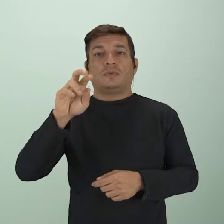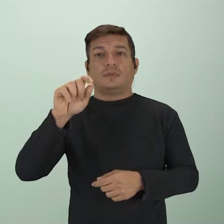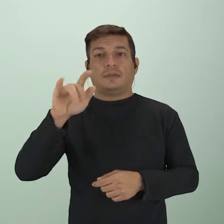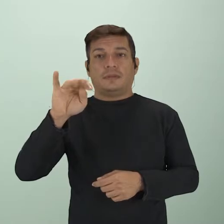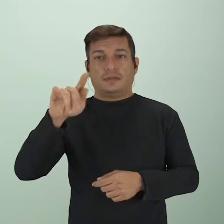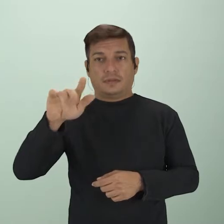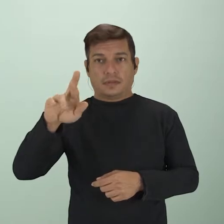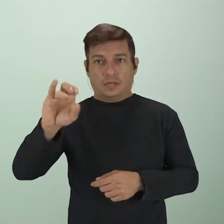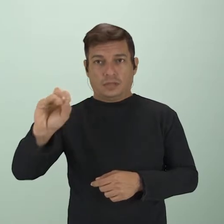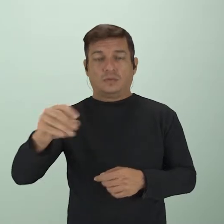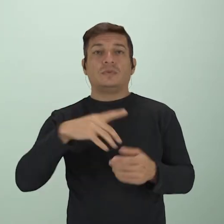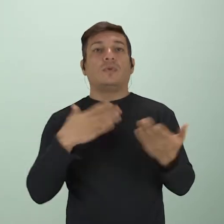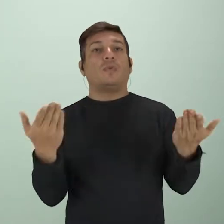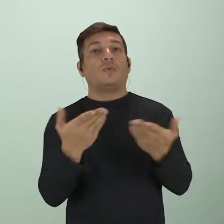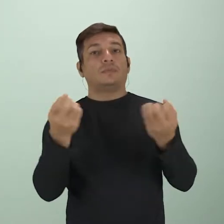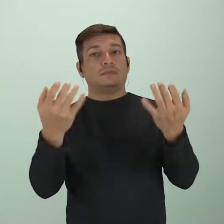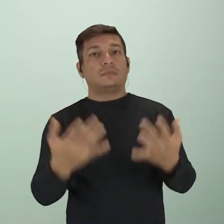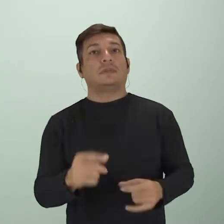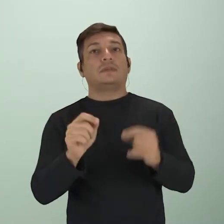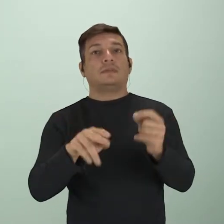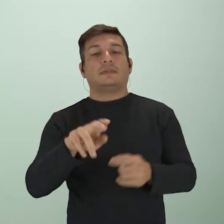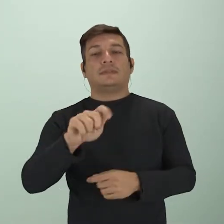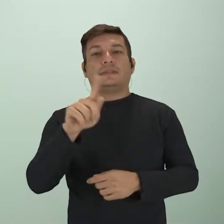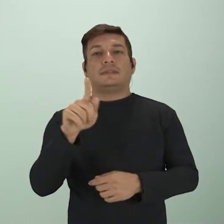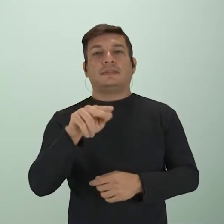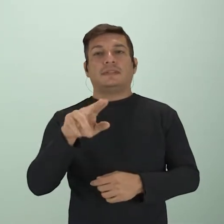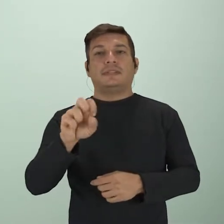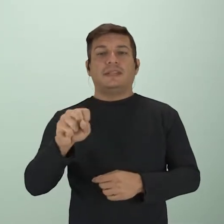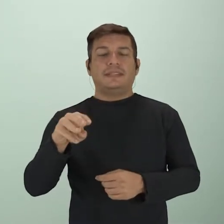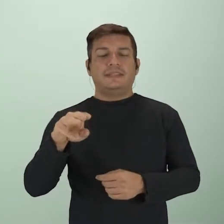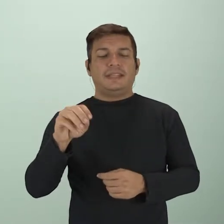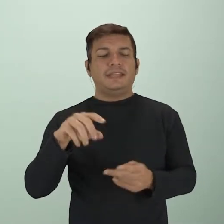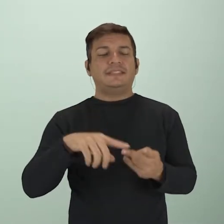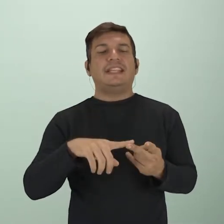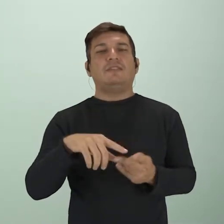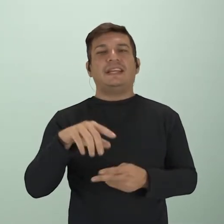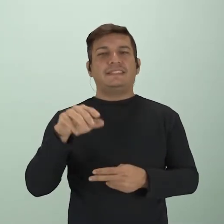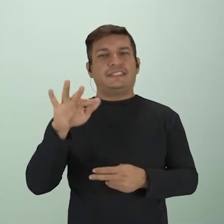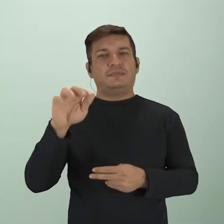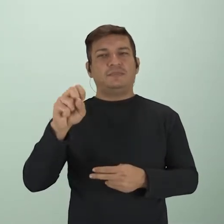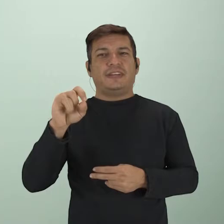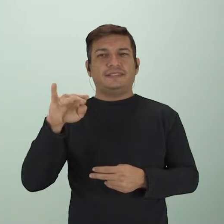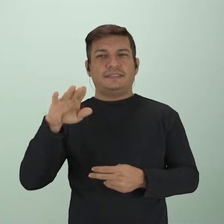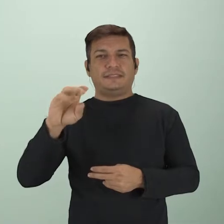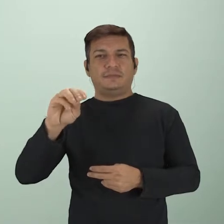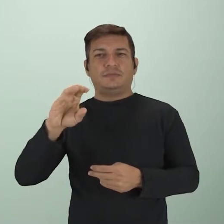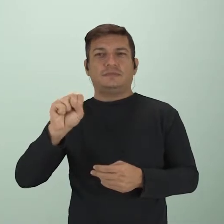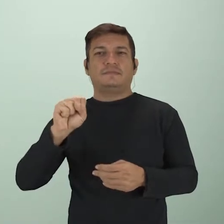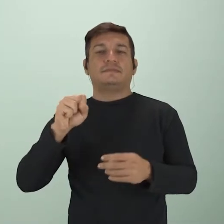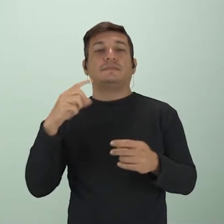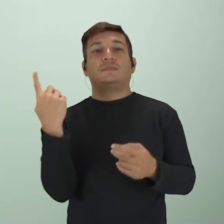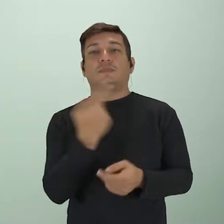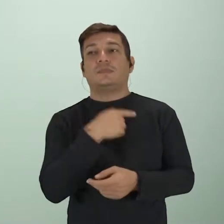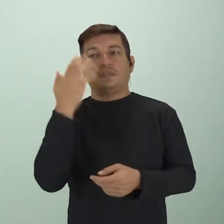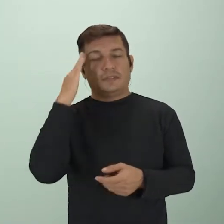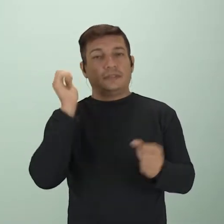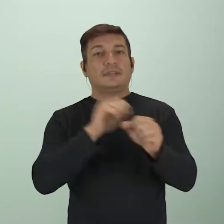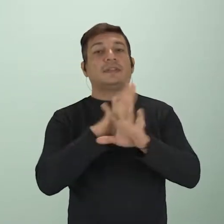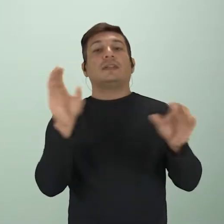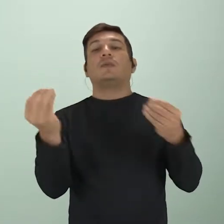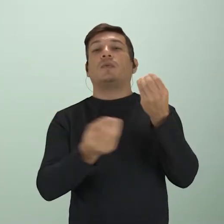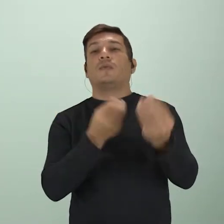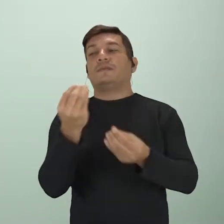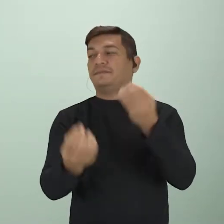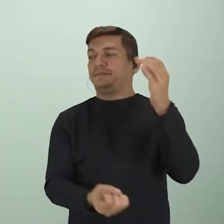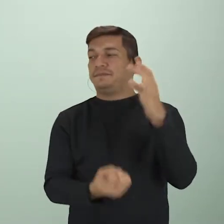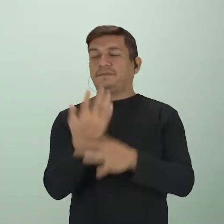vamos trabalhar, então, né, o nazismo, fascismo e o stalinismo. Vamos entender o seguinte, como é que